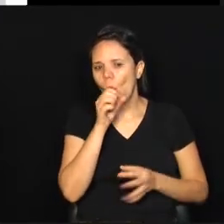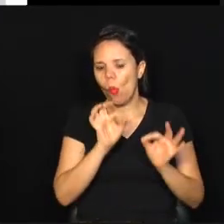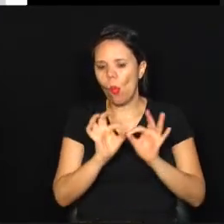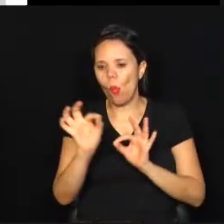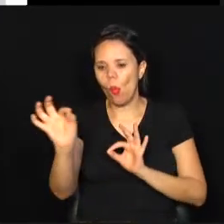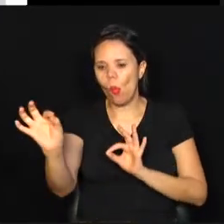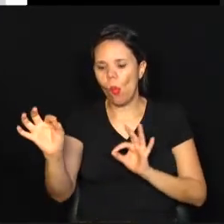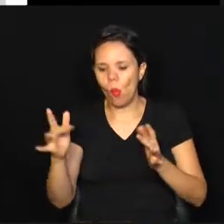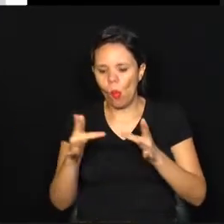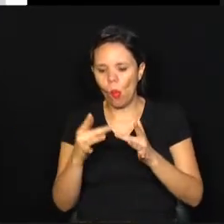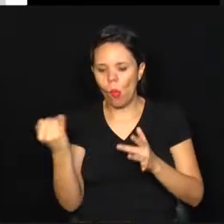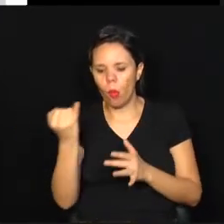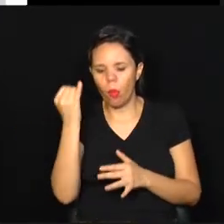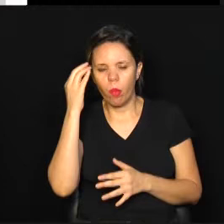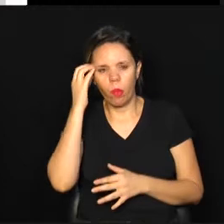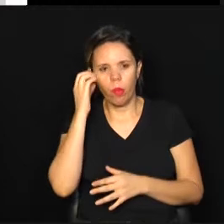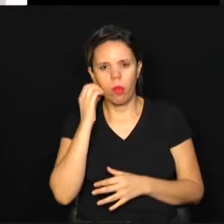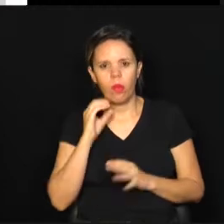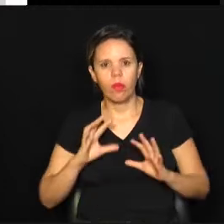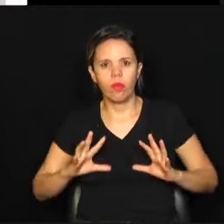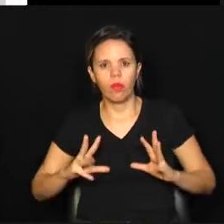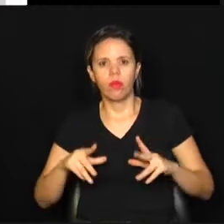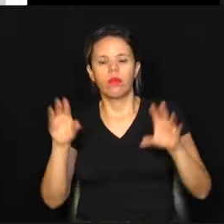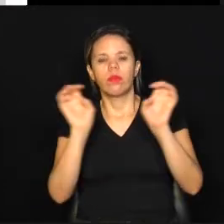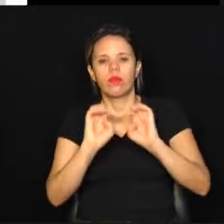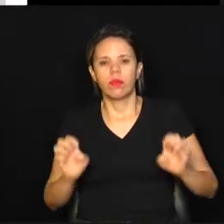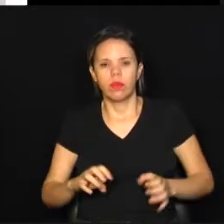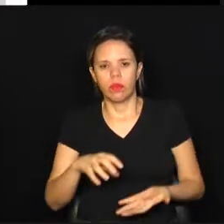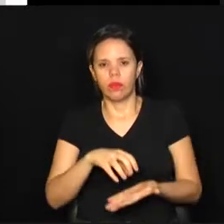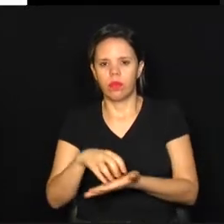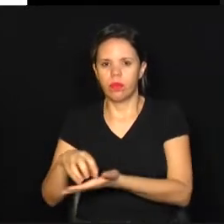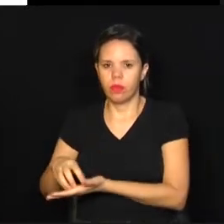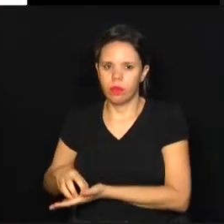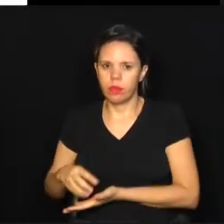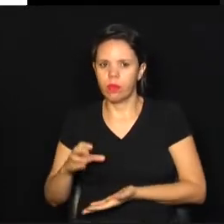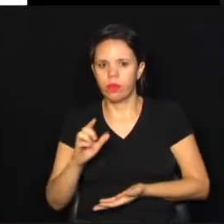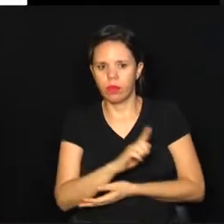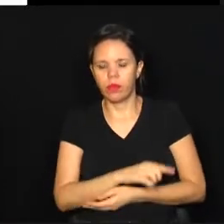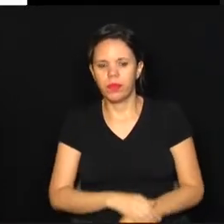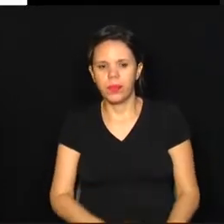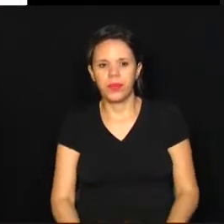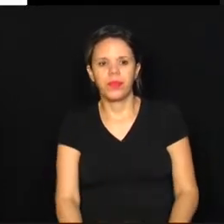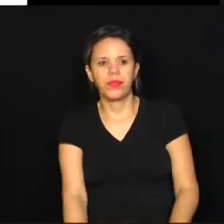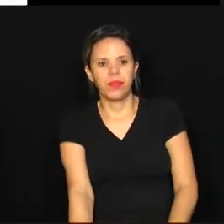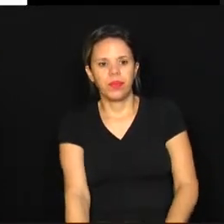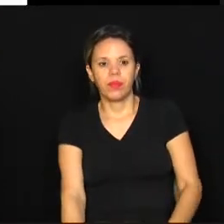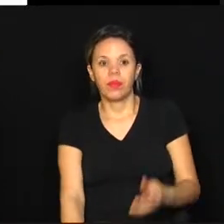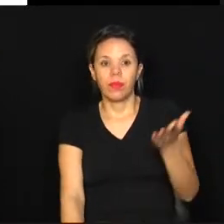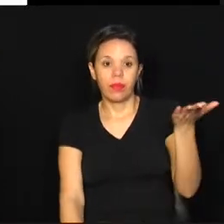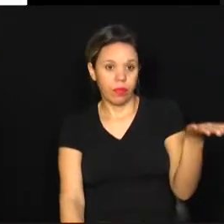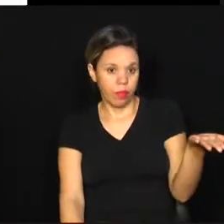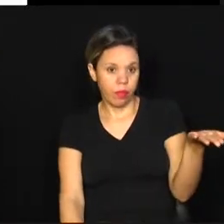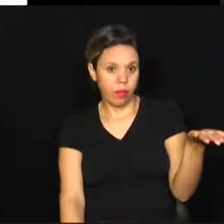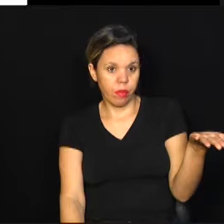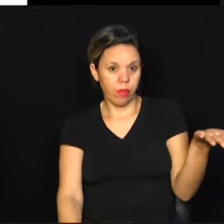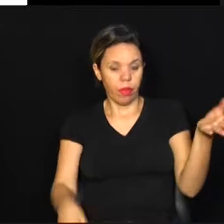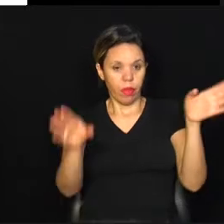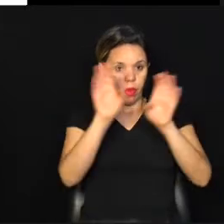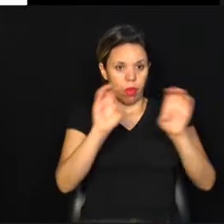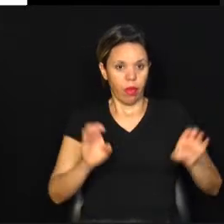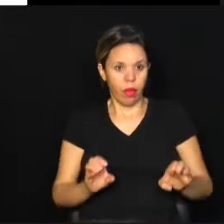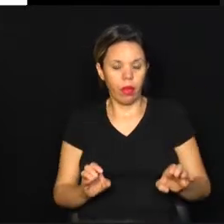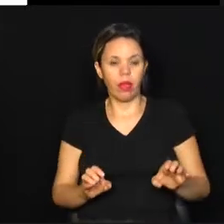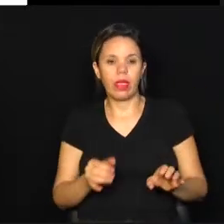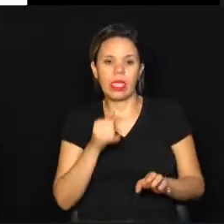conexão para toda a estruturação da centralidade do Campo Grande. E aí a gente estruturou, então, né, o zoneamento.